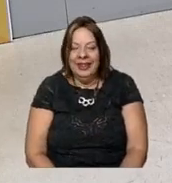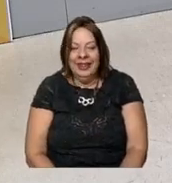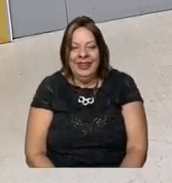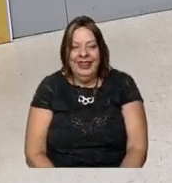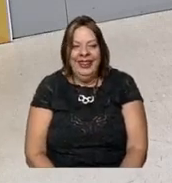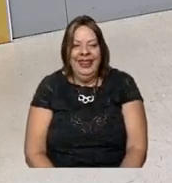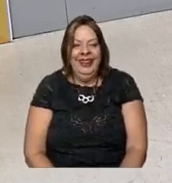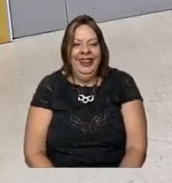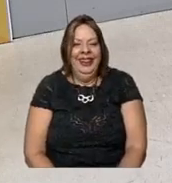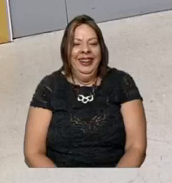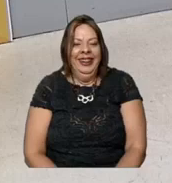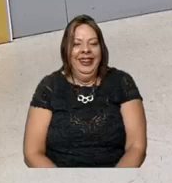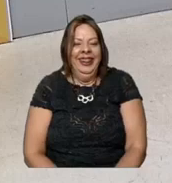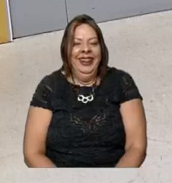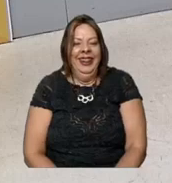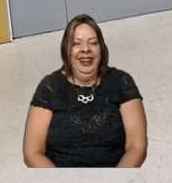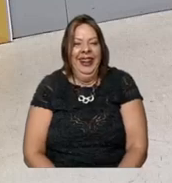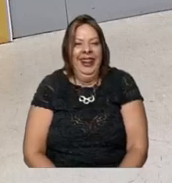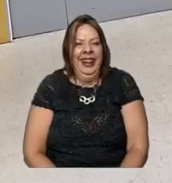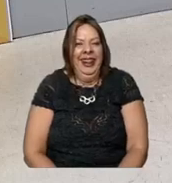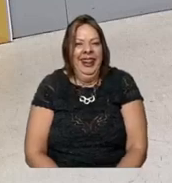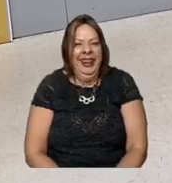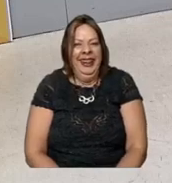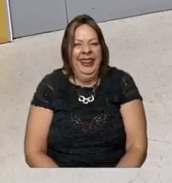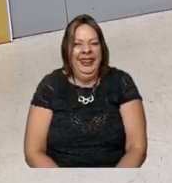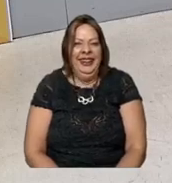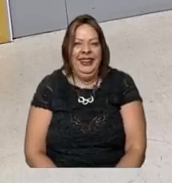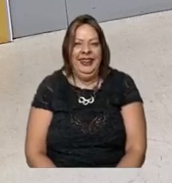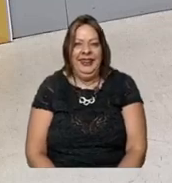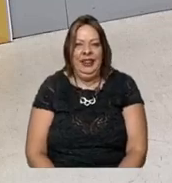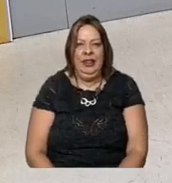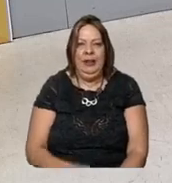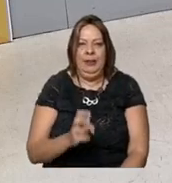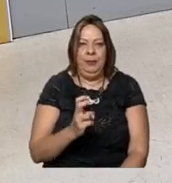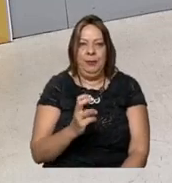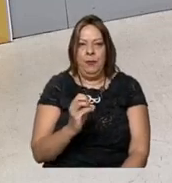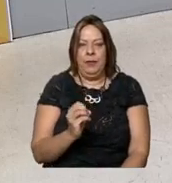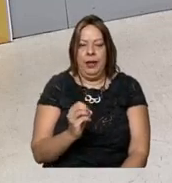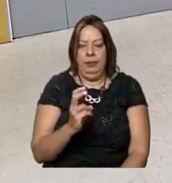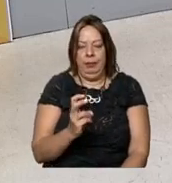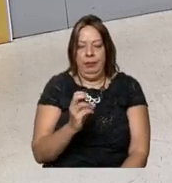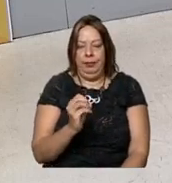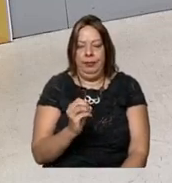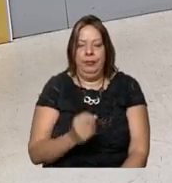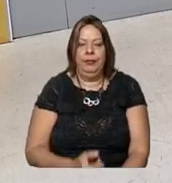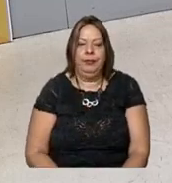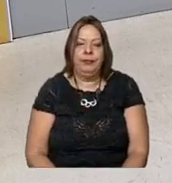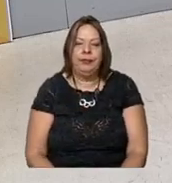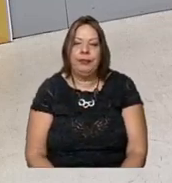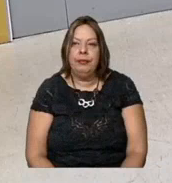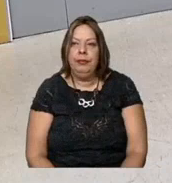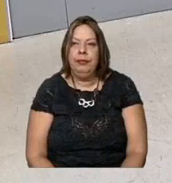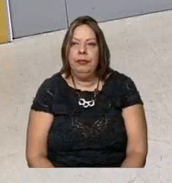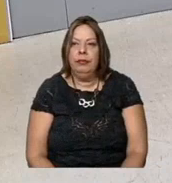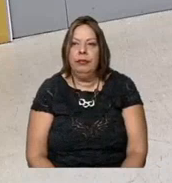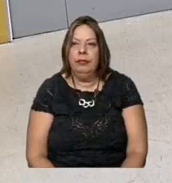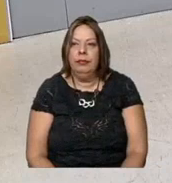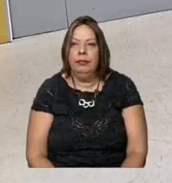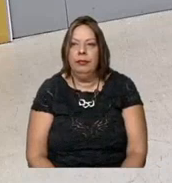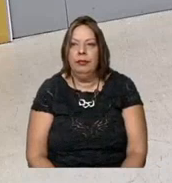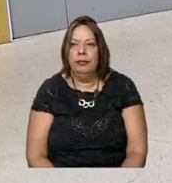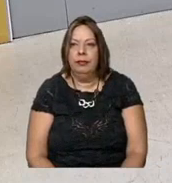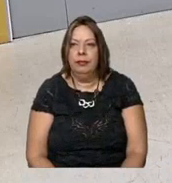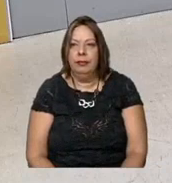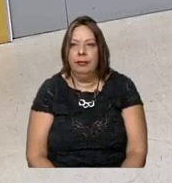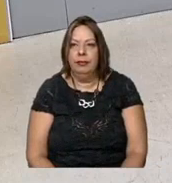de número 40, 40, chegou agora 50, 50, Marca